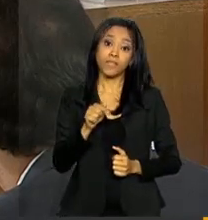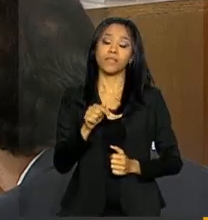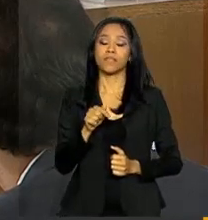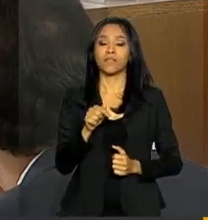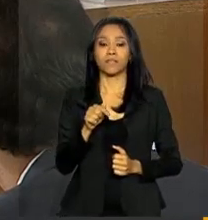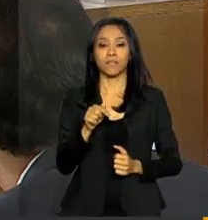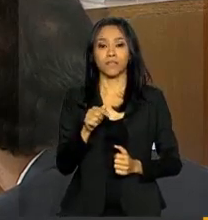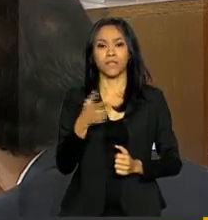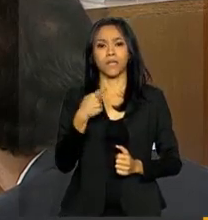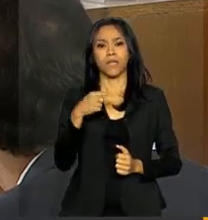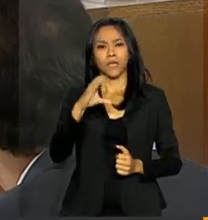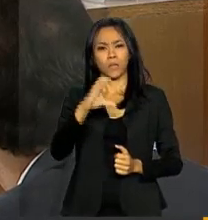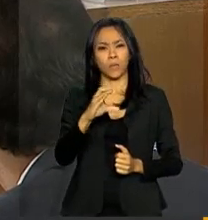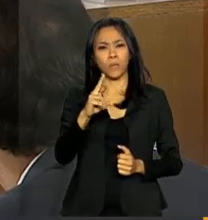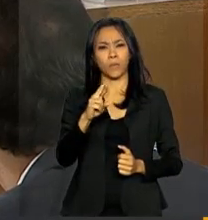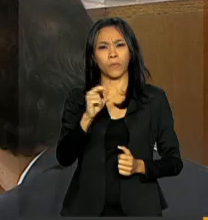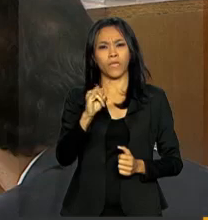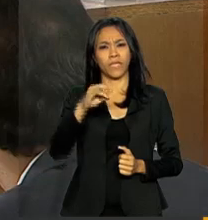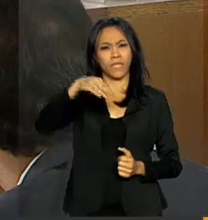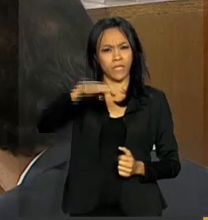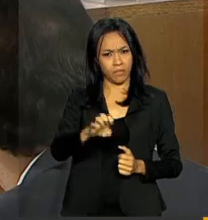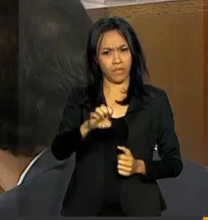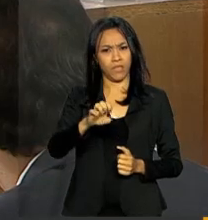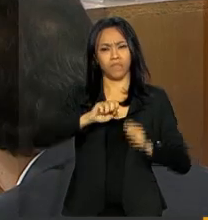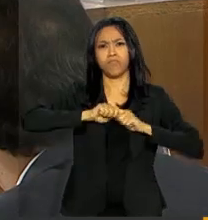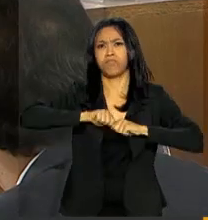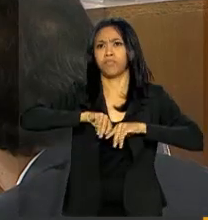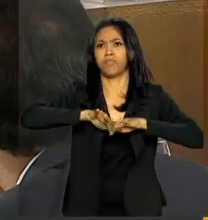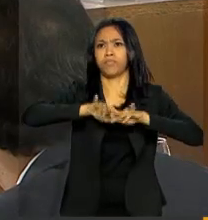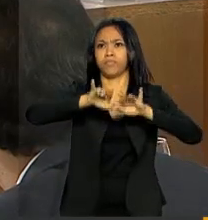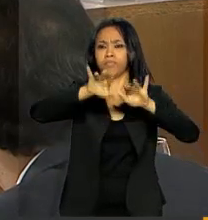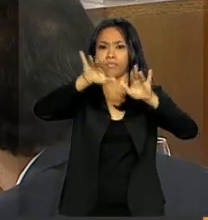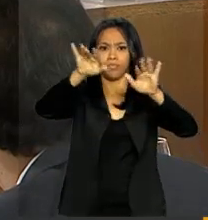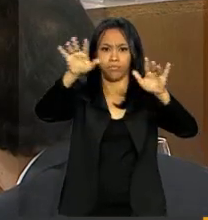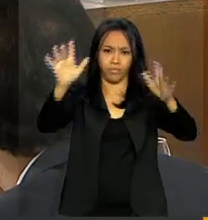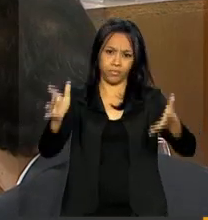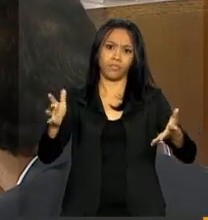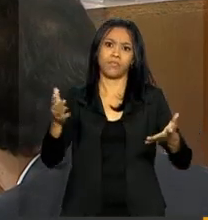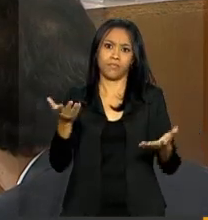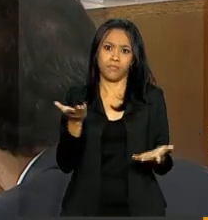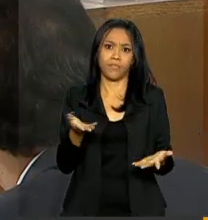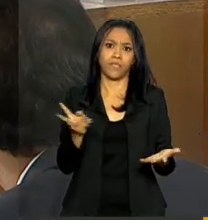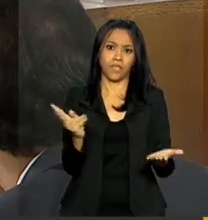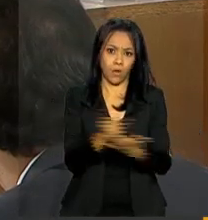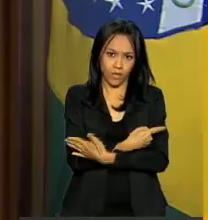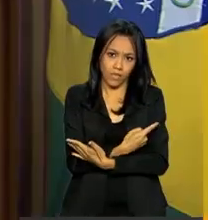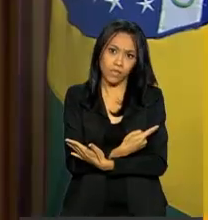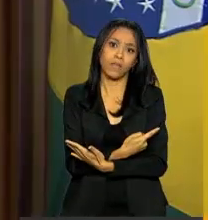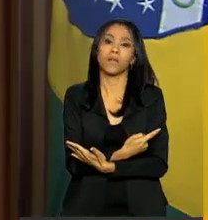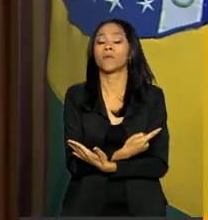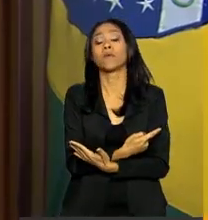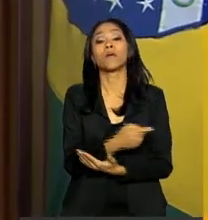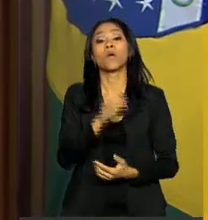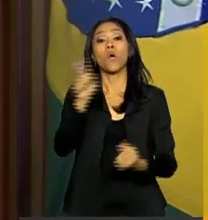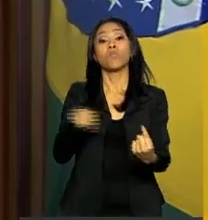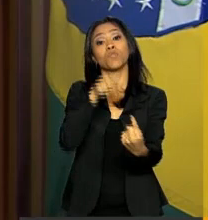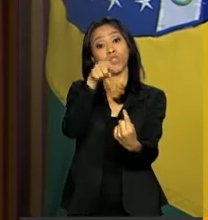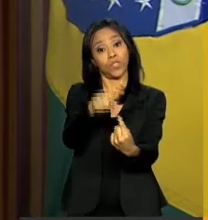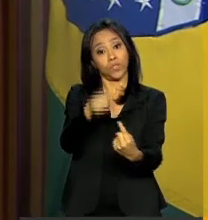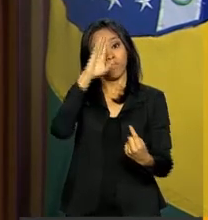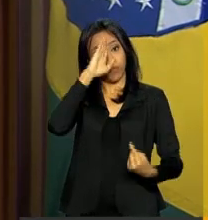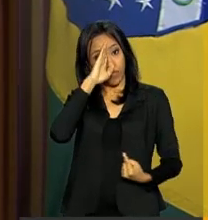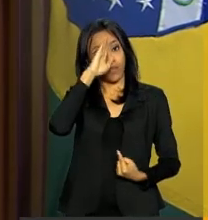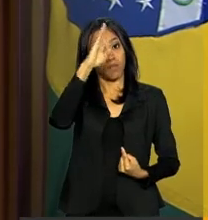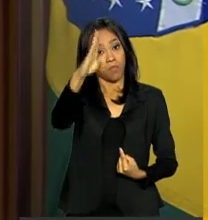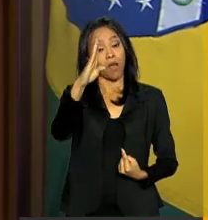do crime e também da transnacionalização do próprio crime a o objetivo central